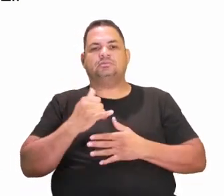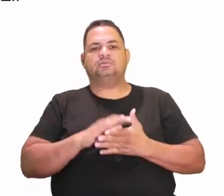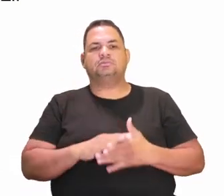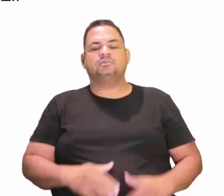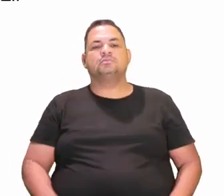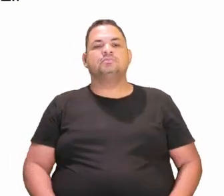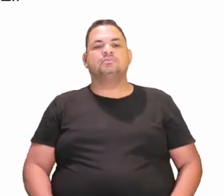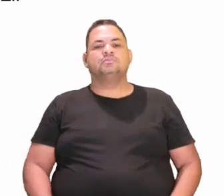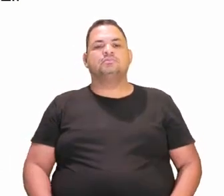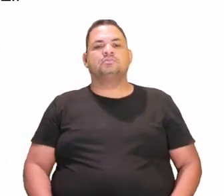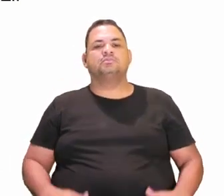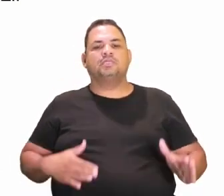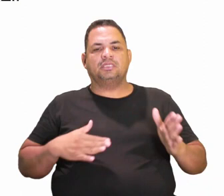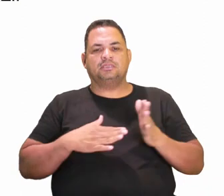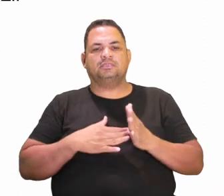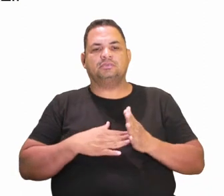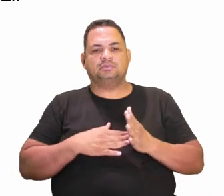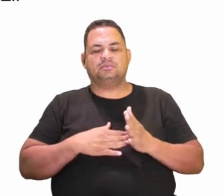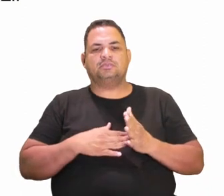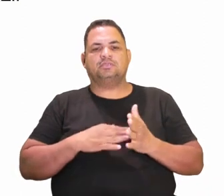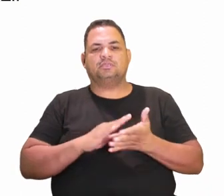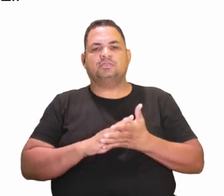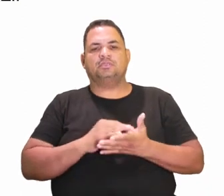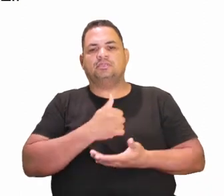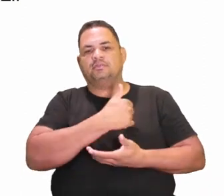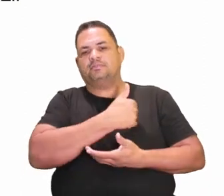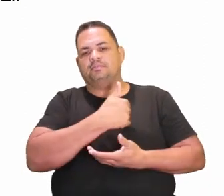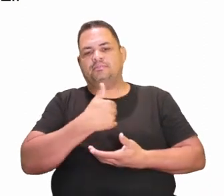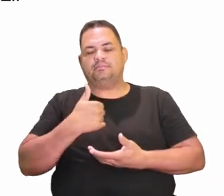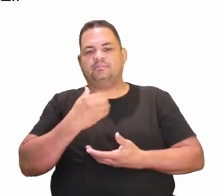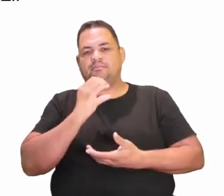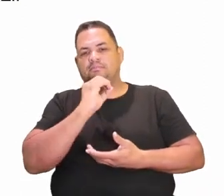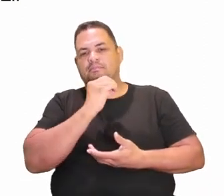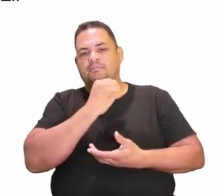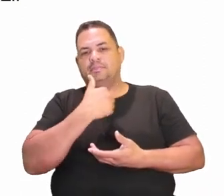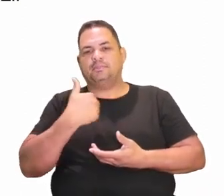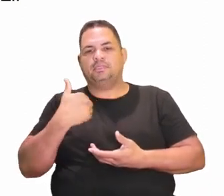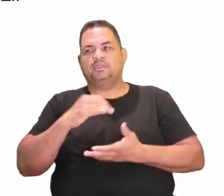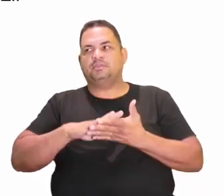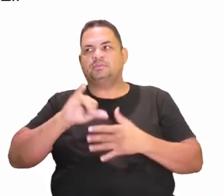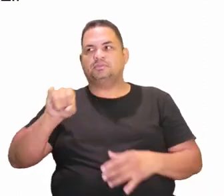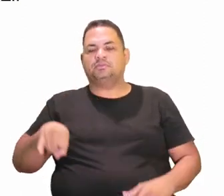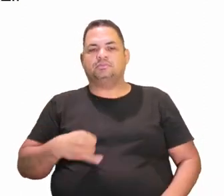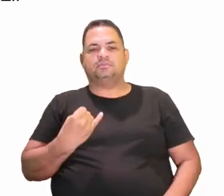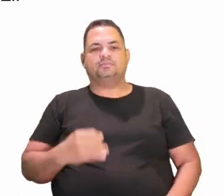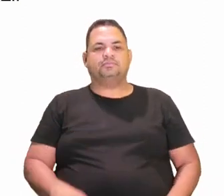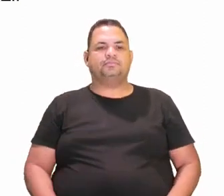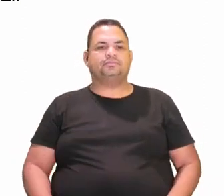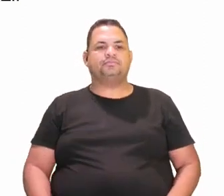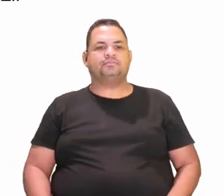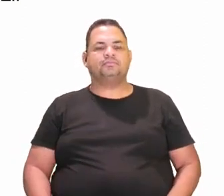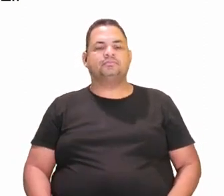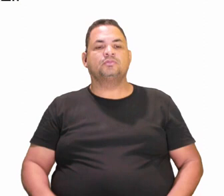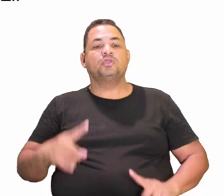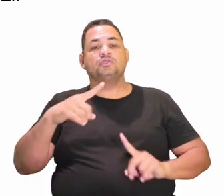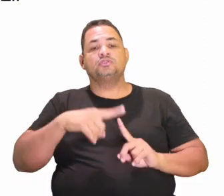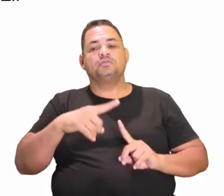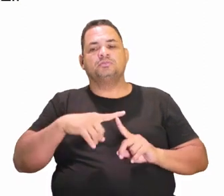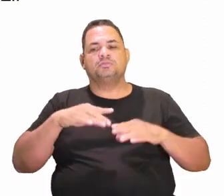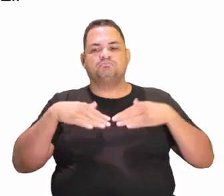dezembro, desculpa, a 1º de janeiro, né? Então são dias aí de comemoração. Type,